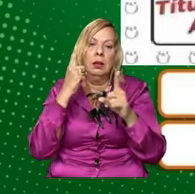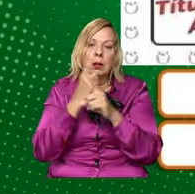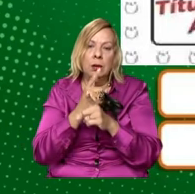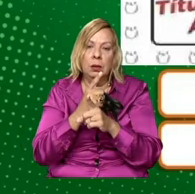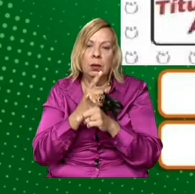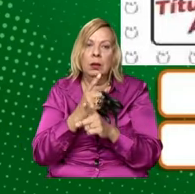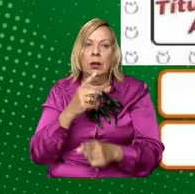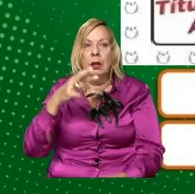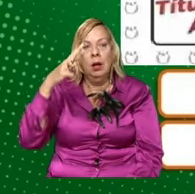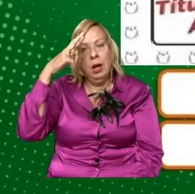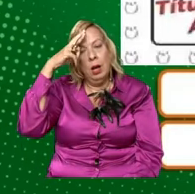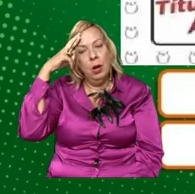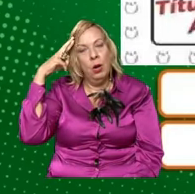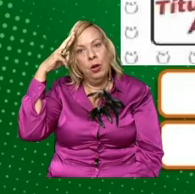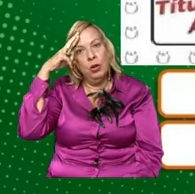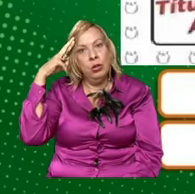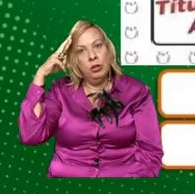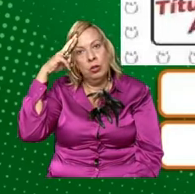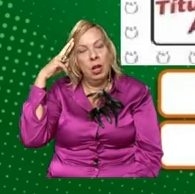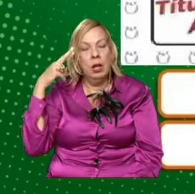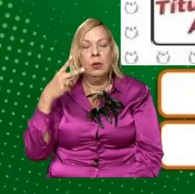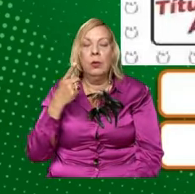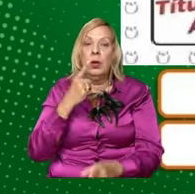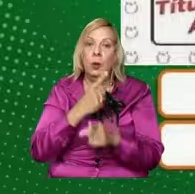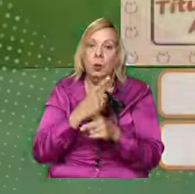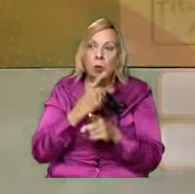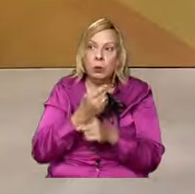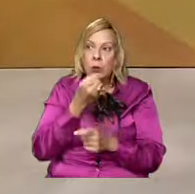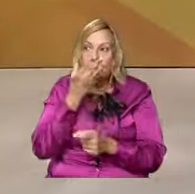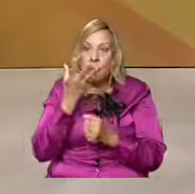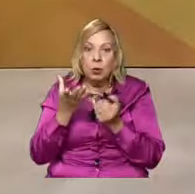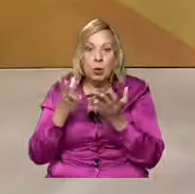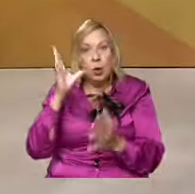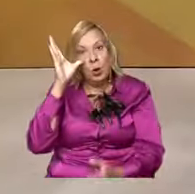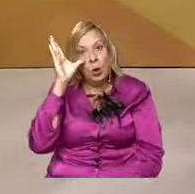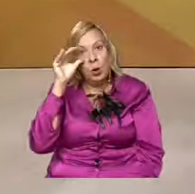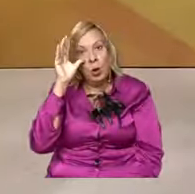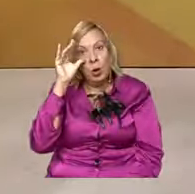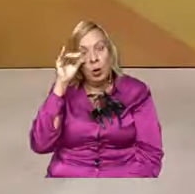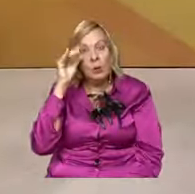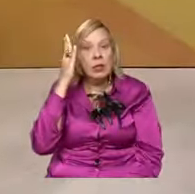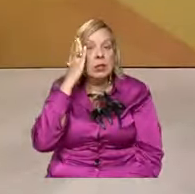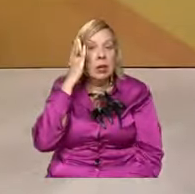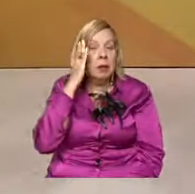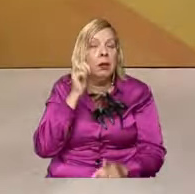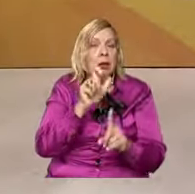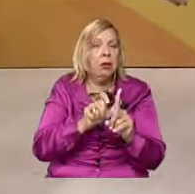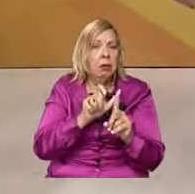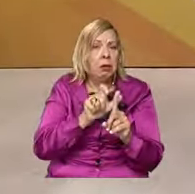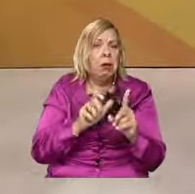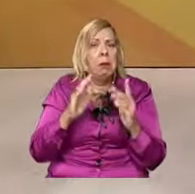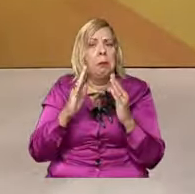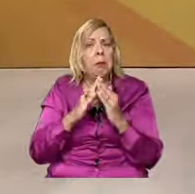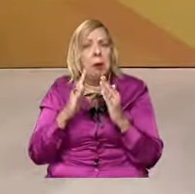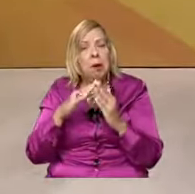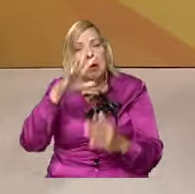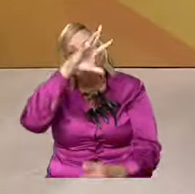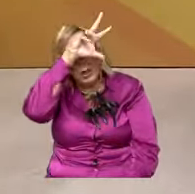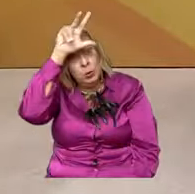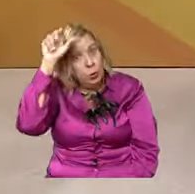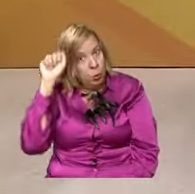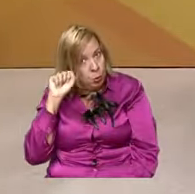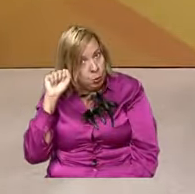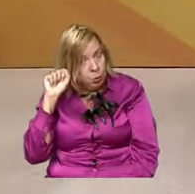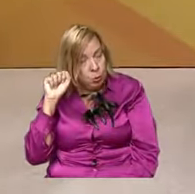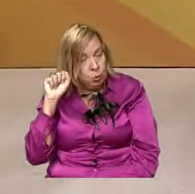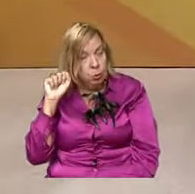querido Rogerinho de Melo contar. Eu já fiquei, foi curiosa, viu, pra saber. Já quero saber tudo, porque,